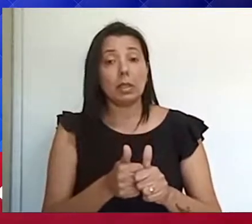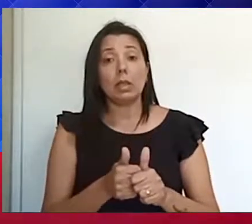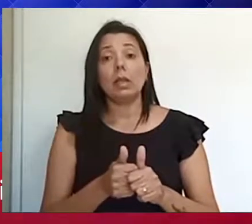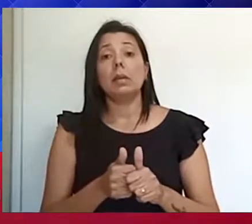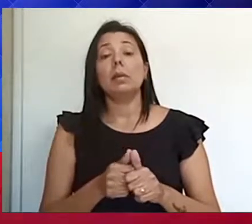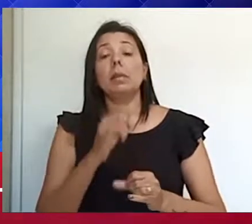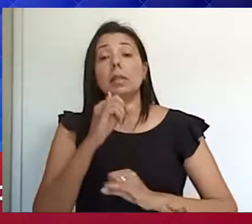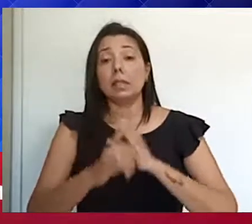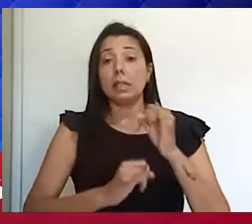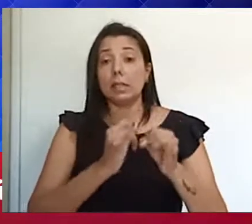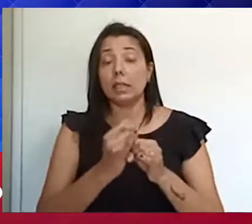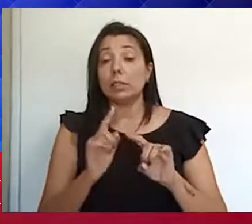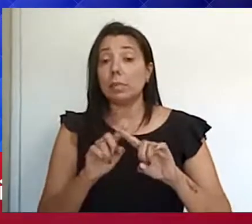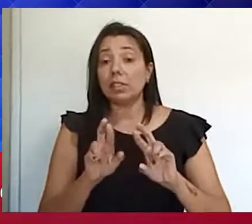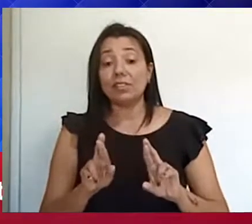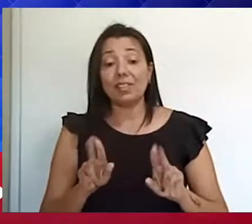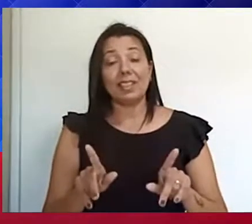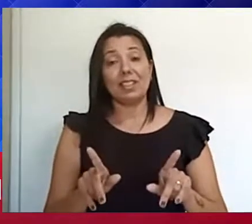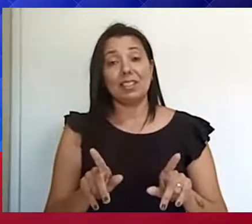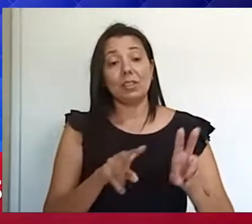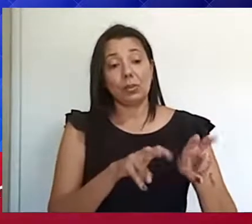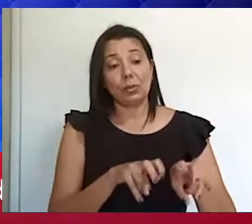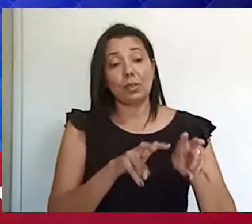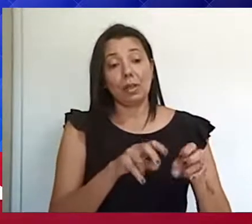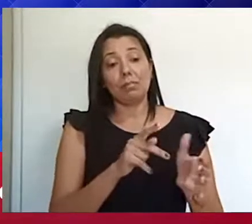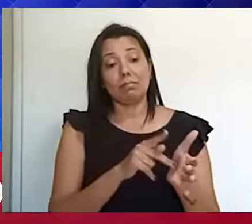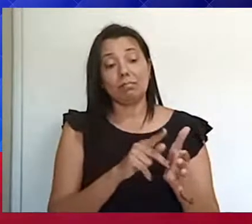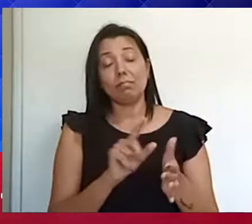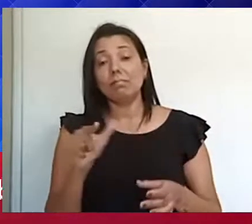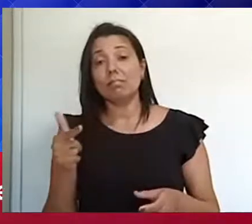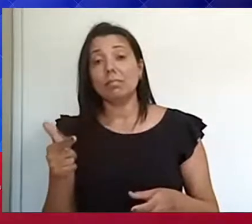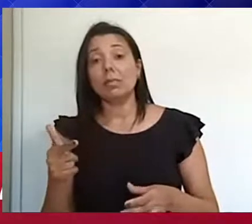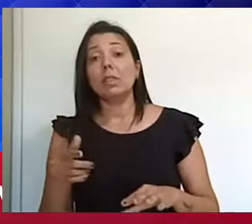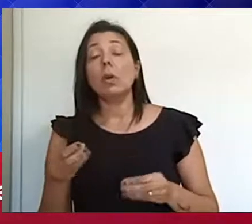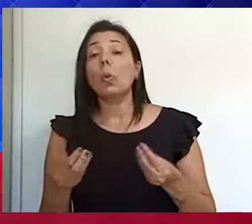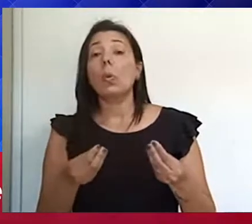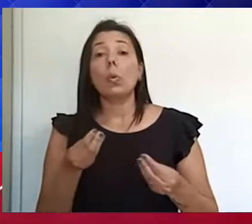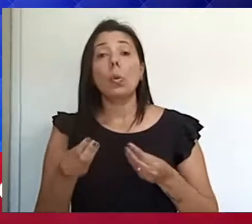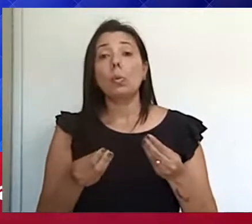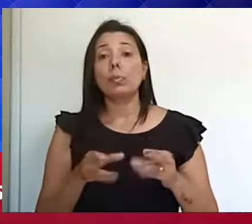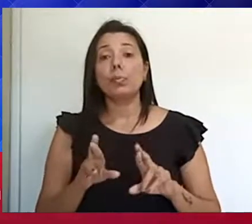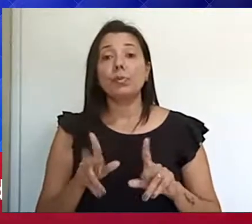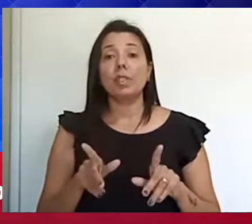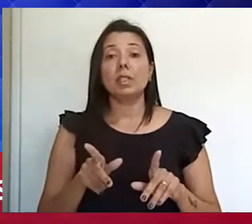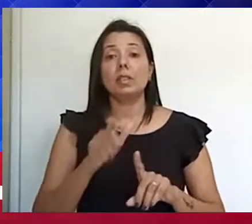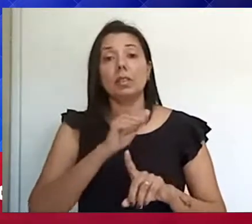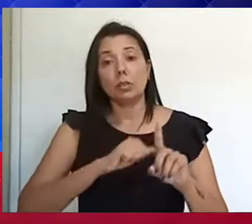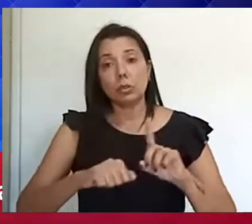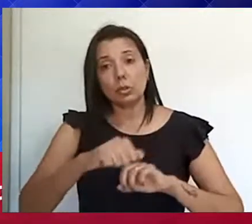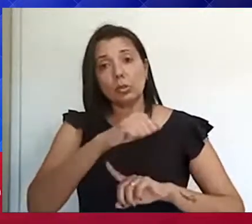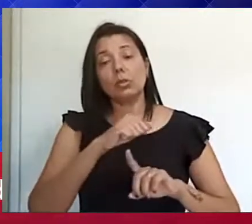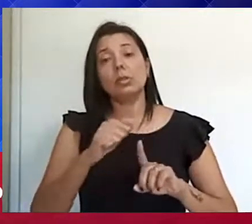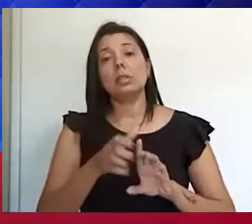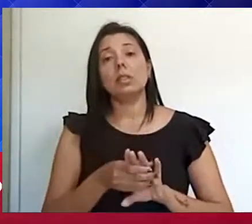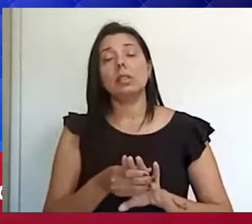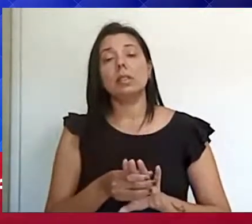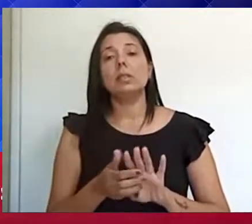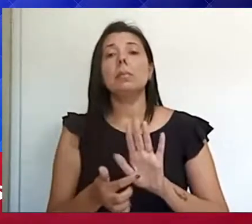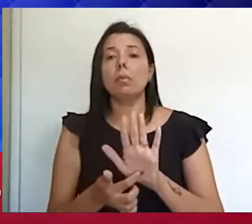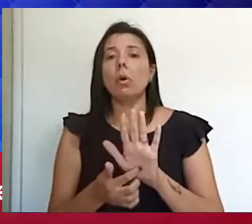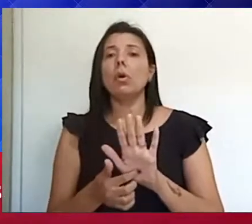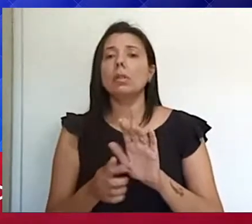diferença no campo, a realidade é outra, né, professora? Então, essas diferenças sociais, elas se mostram mais